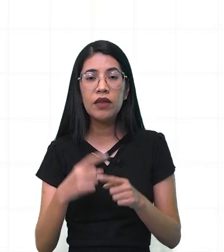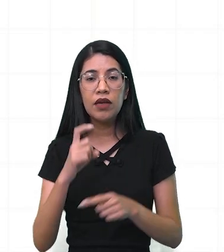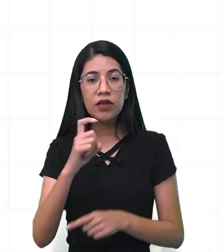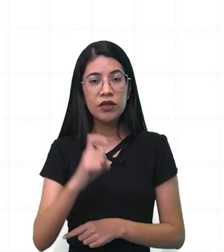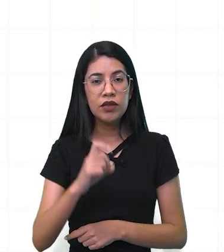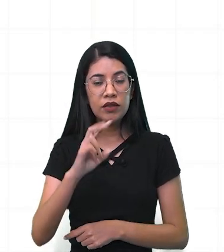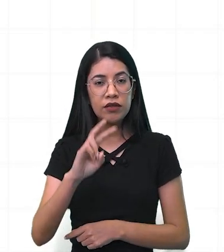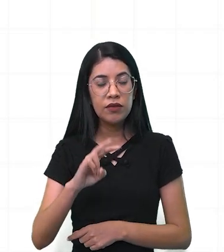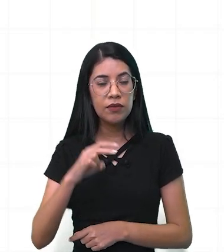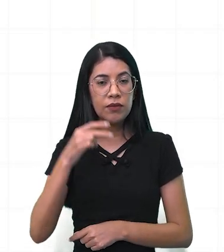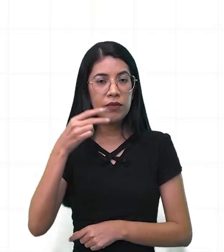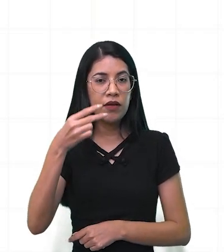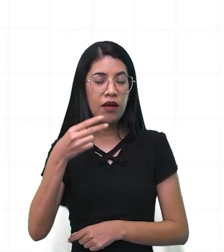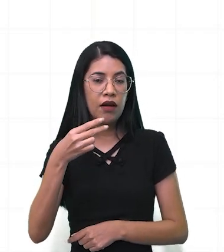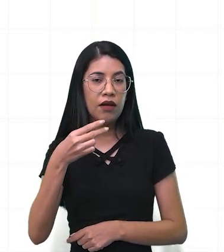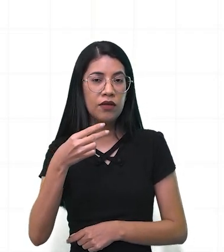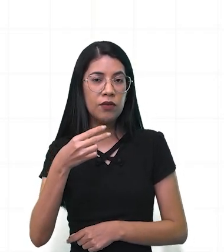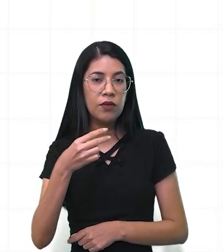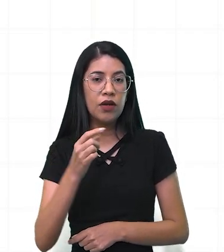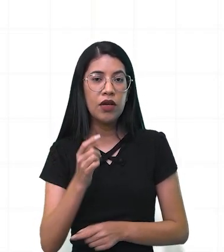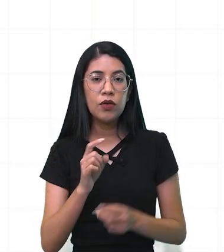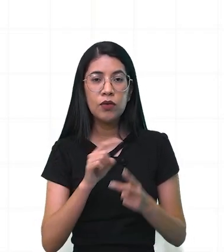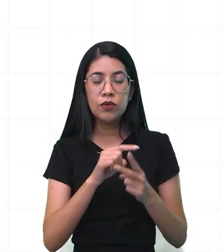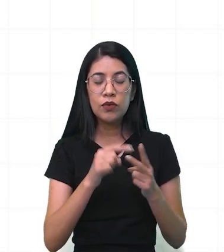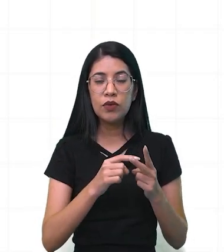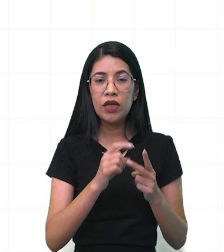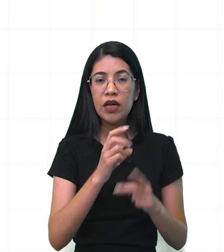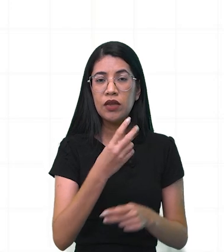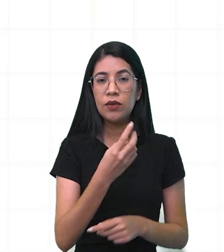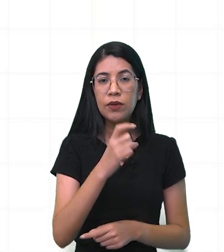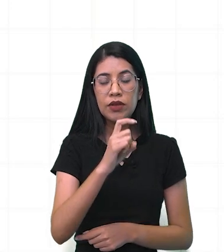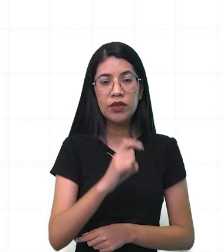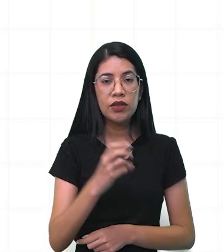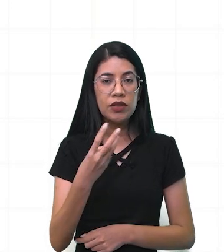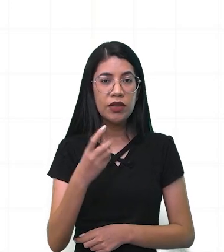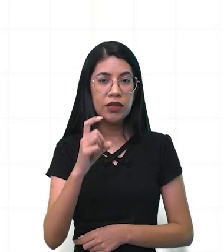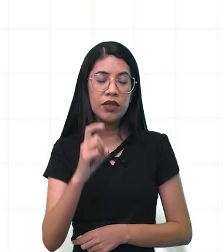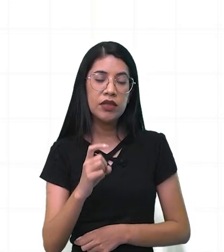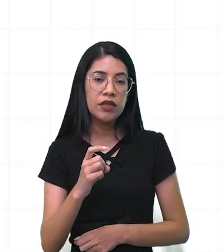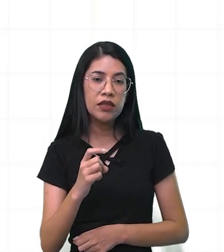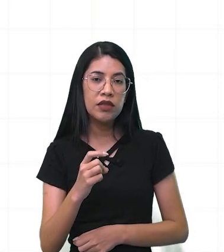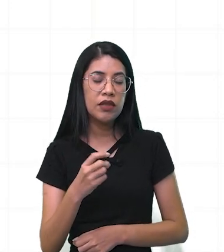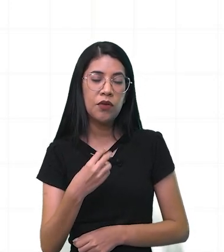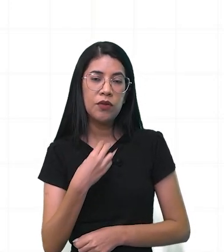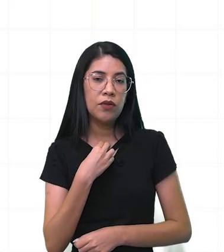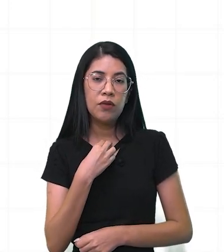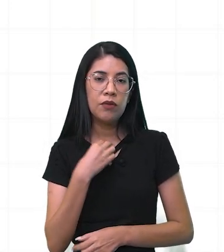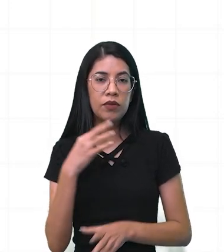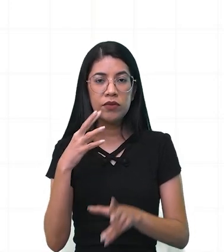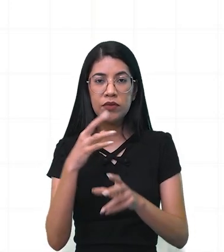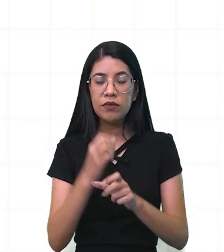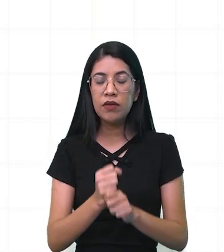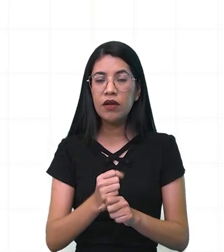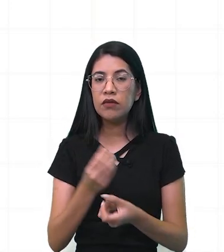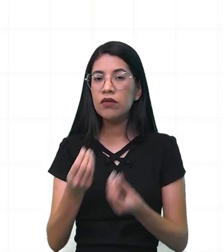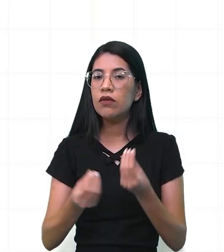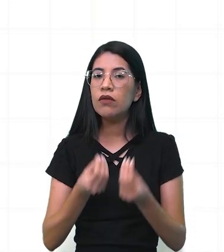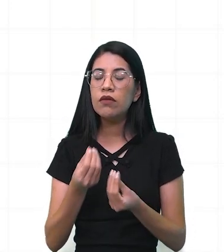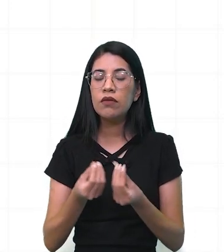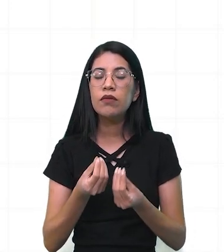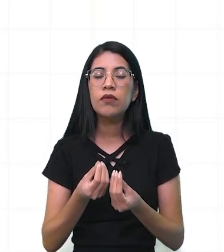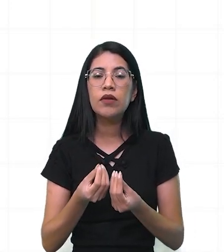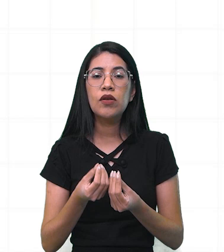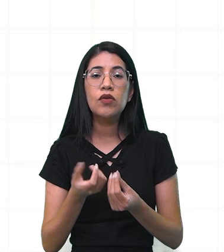e nos primeiros está só x. Então, nesse caso, eu não posso somar. O que eu faço então, professora? Você vai